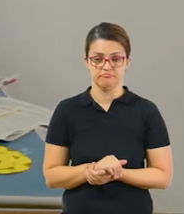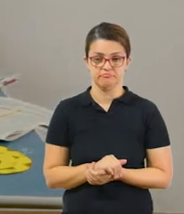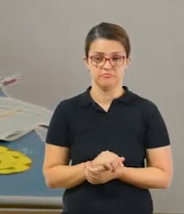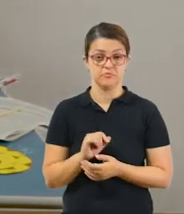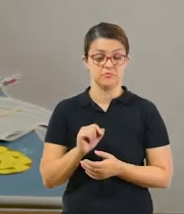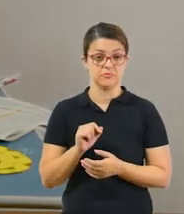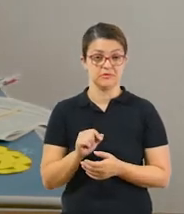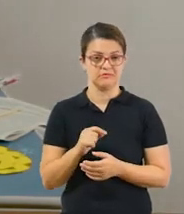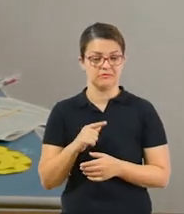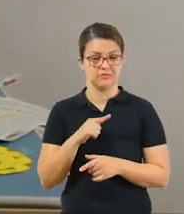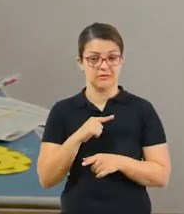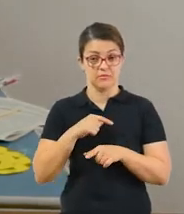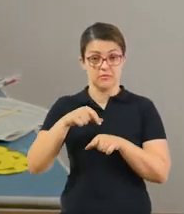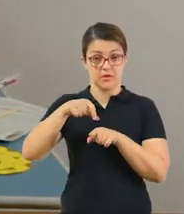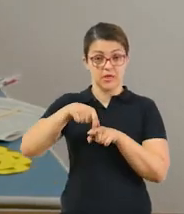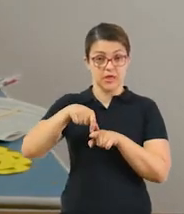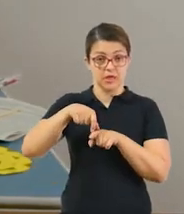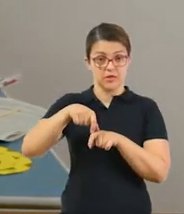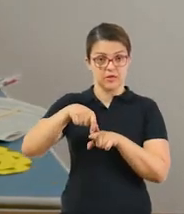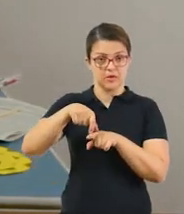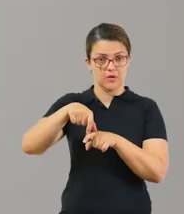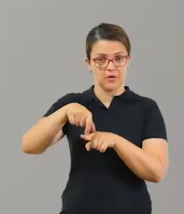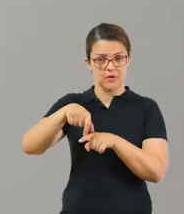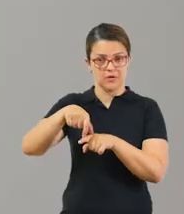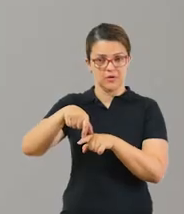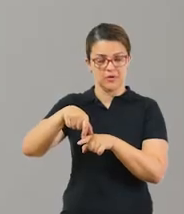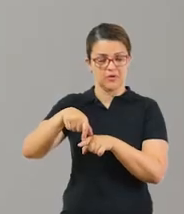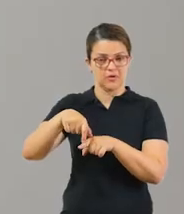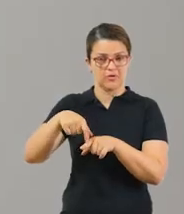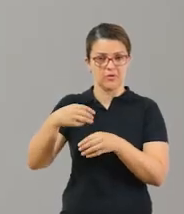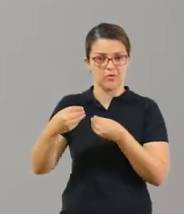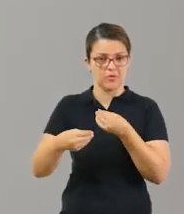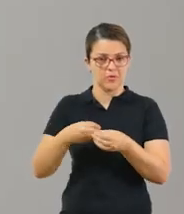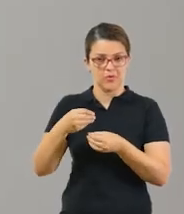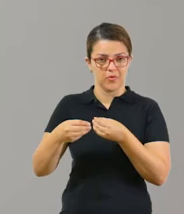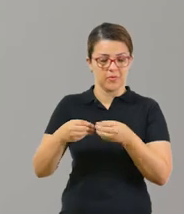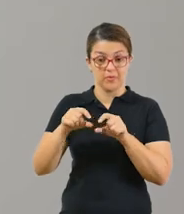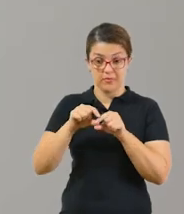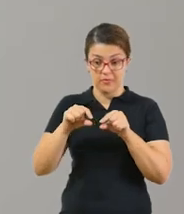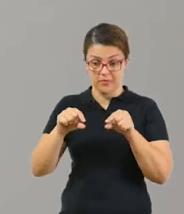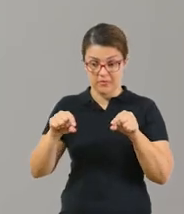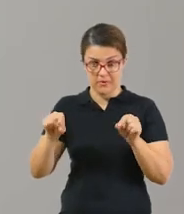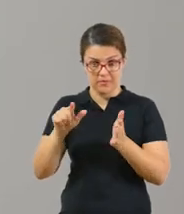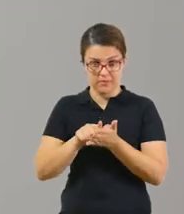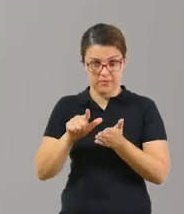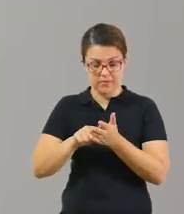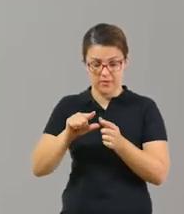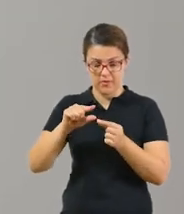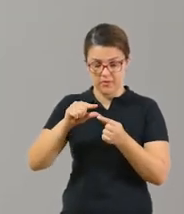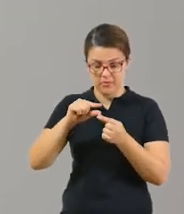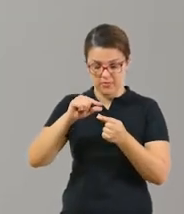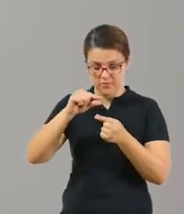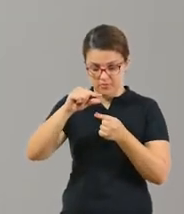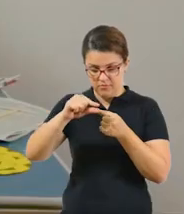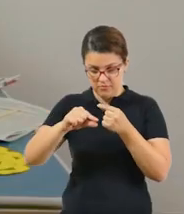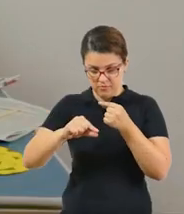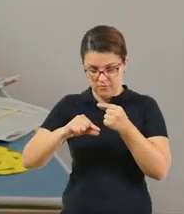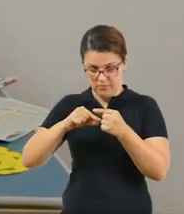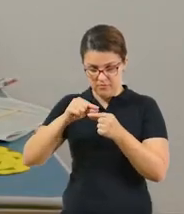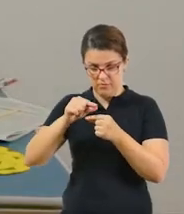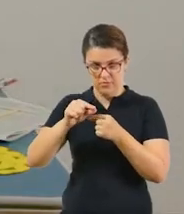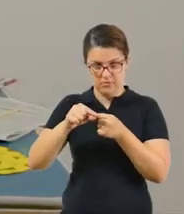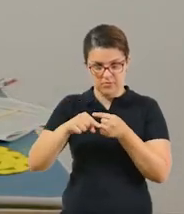que seria um caracol né feito com uma tirinha de papel enroladinha e a gente dá-se a forma